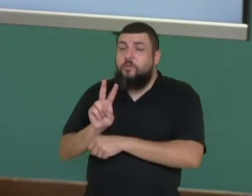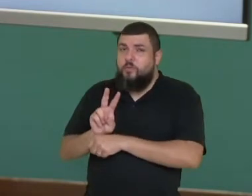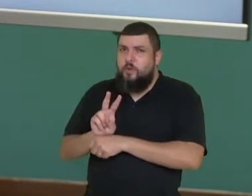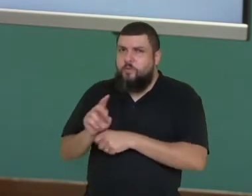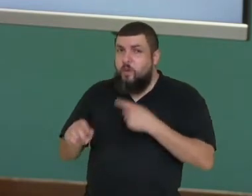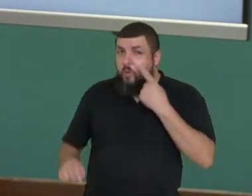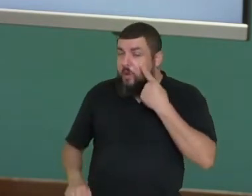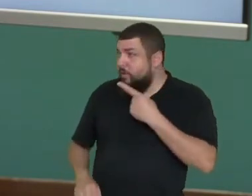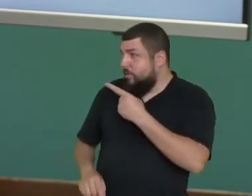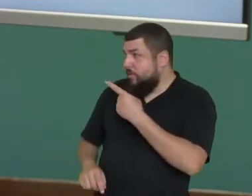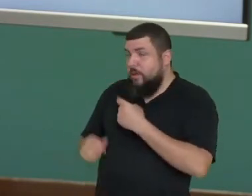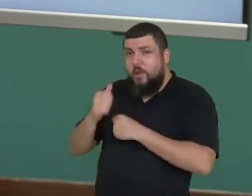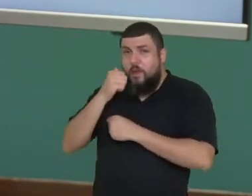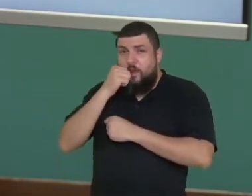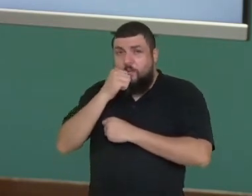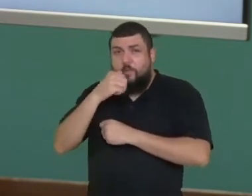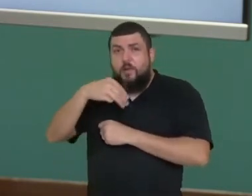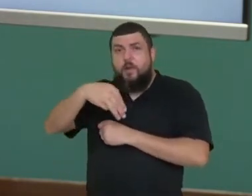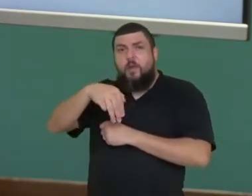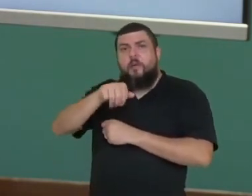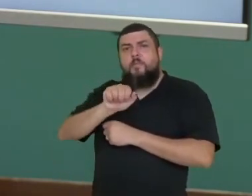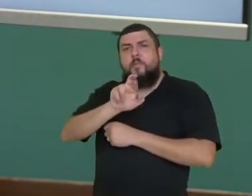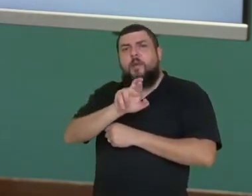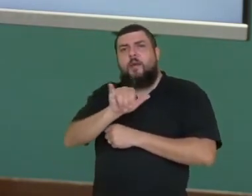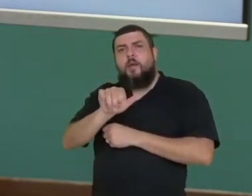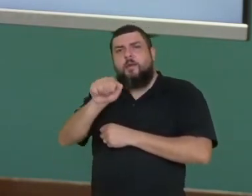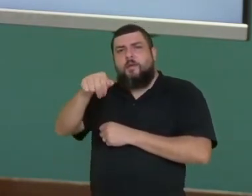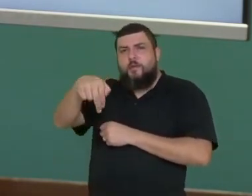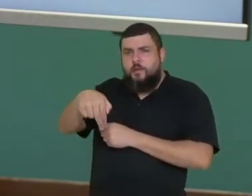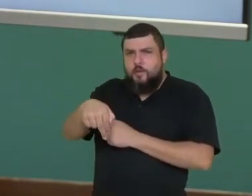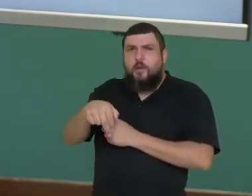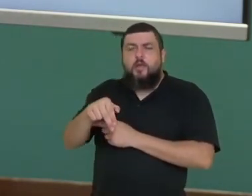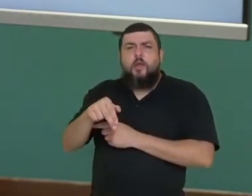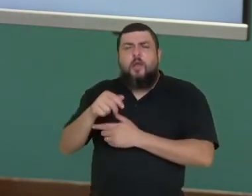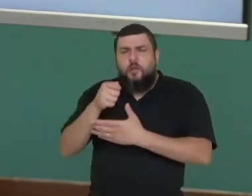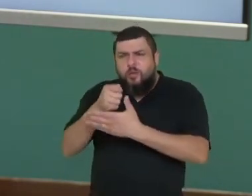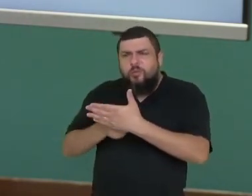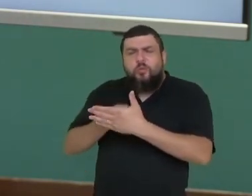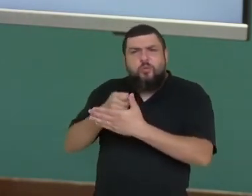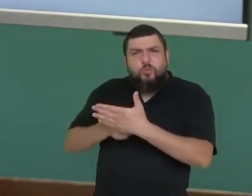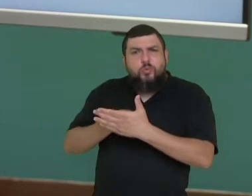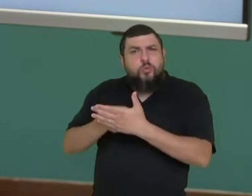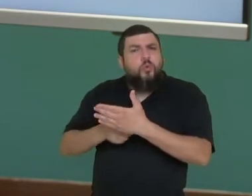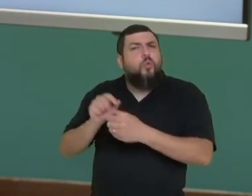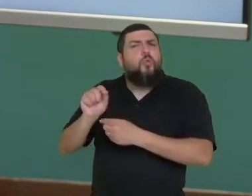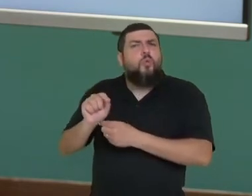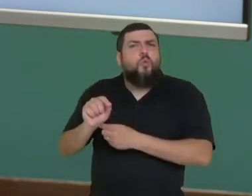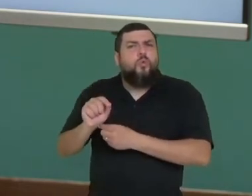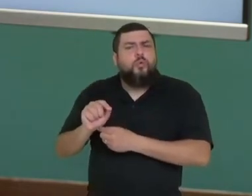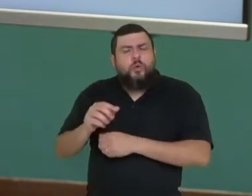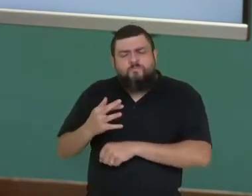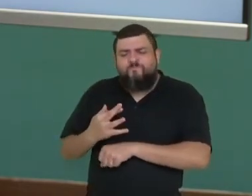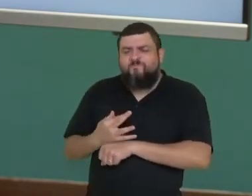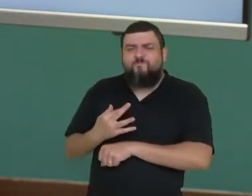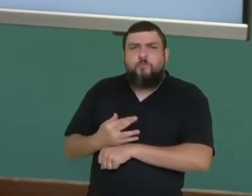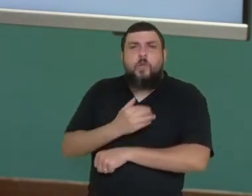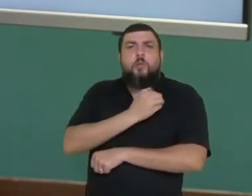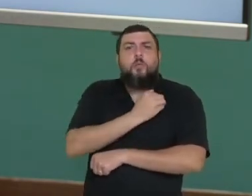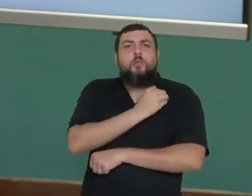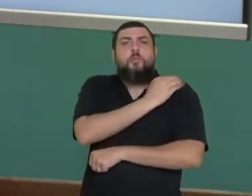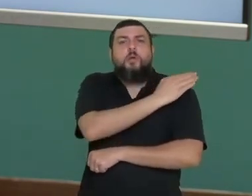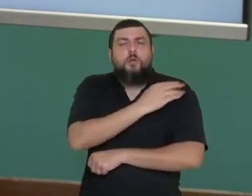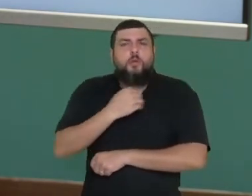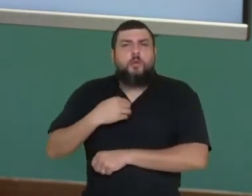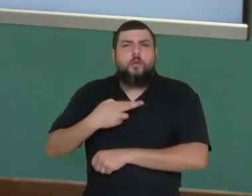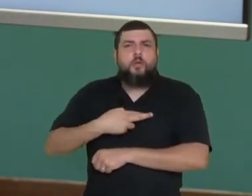a brasileira Mariam Chami luta contra esse preconceito religioso, como se todo islamista fosse um homem-bomba. Não é por aí,